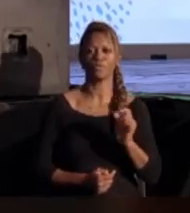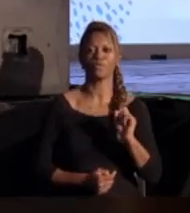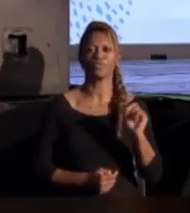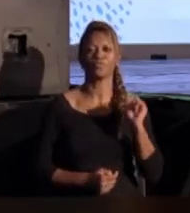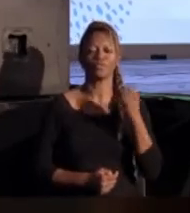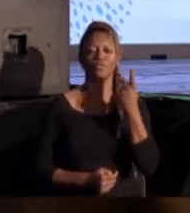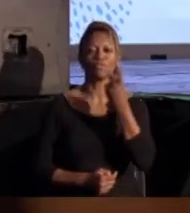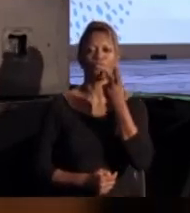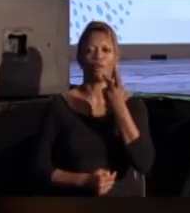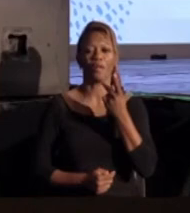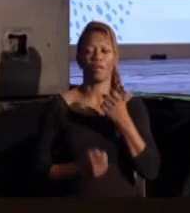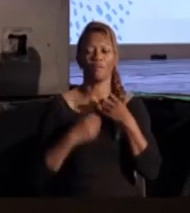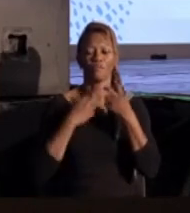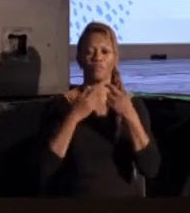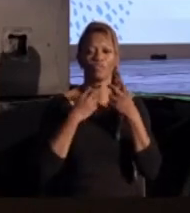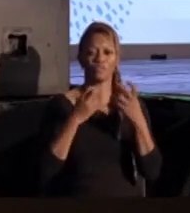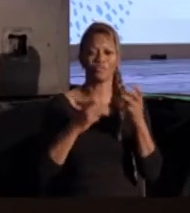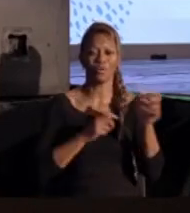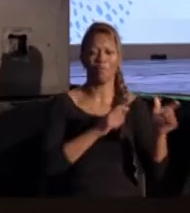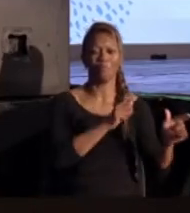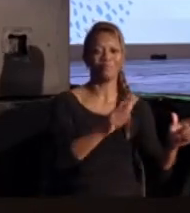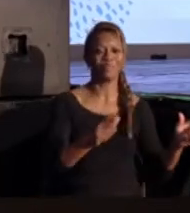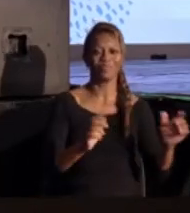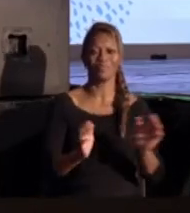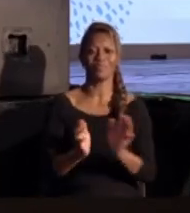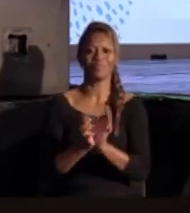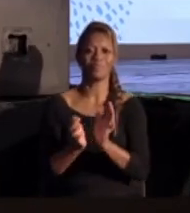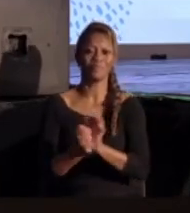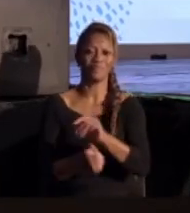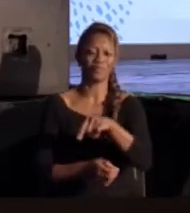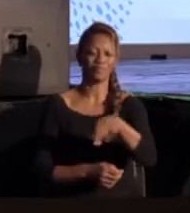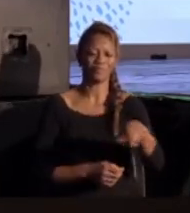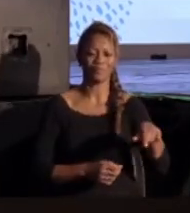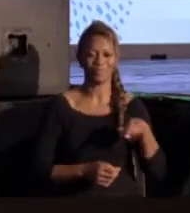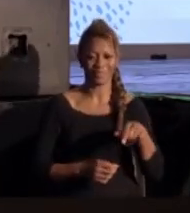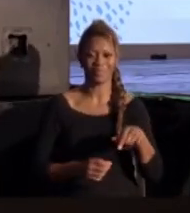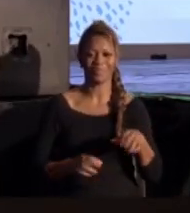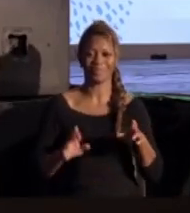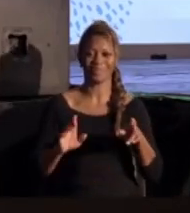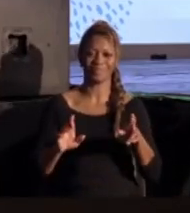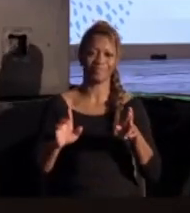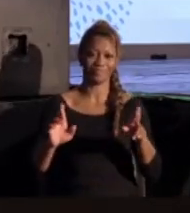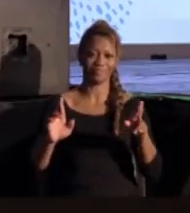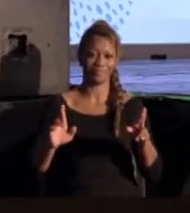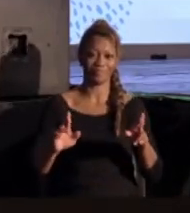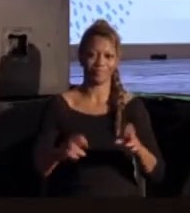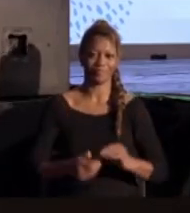gente vai falar da boca de outros lugares, por outras perspectivas, né?